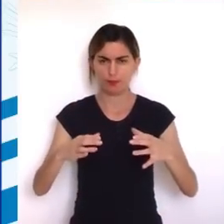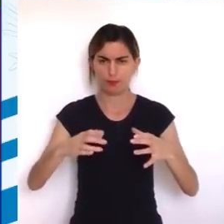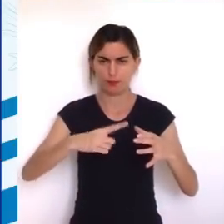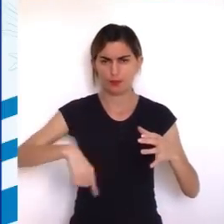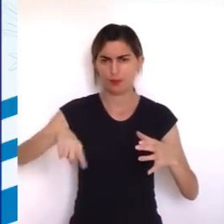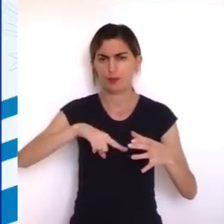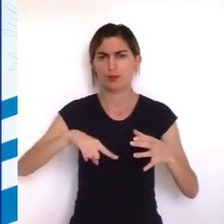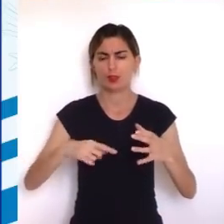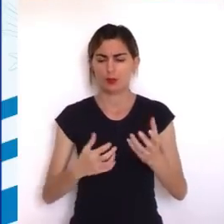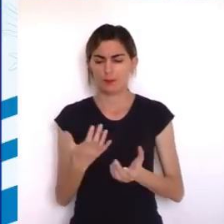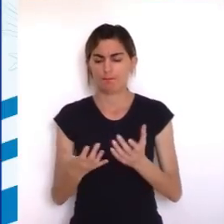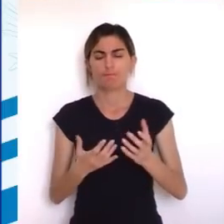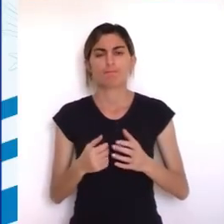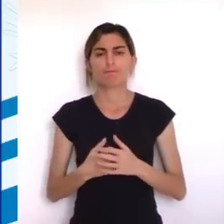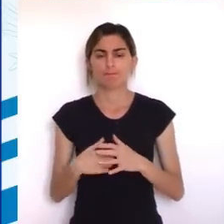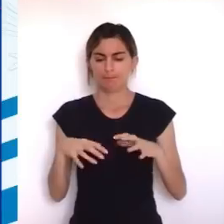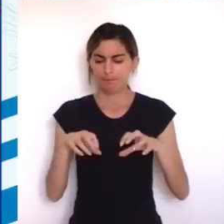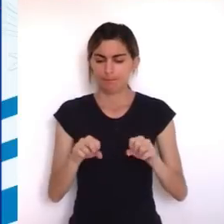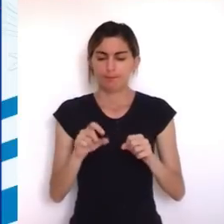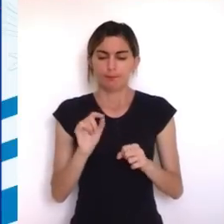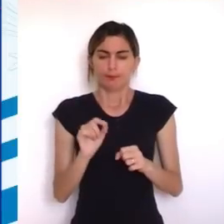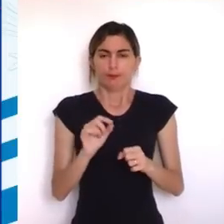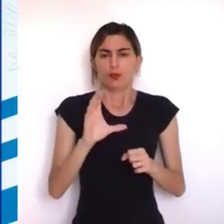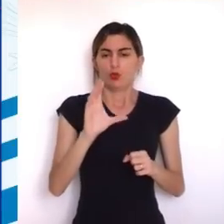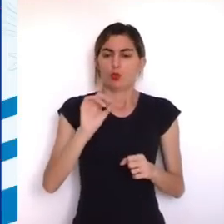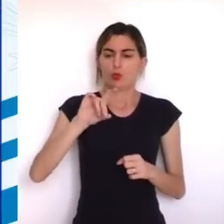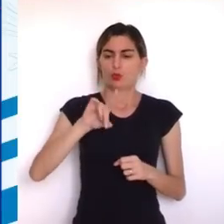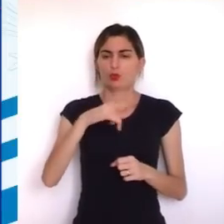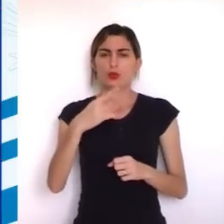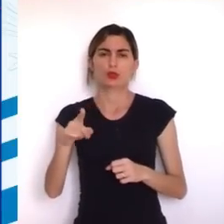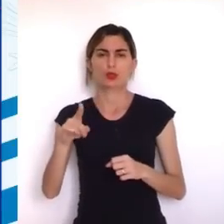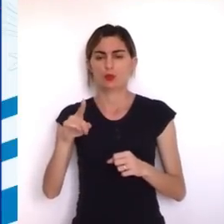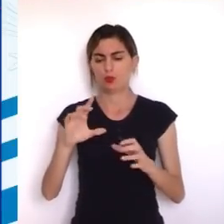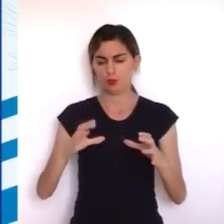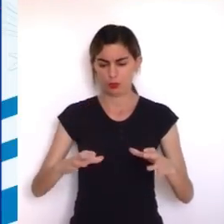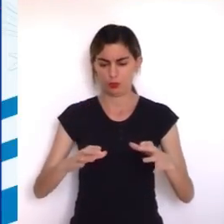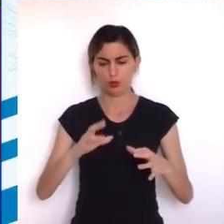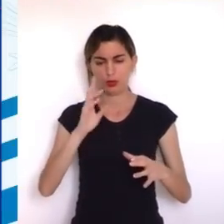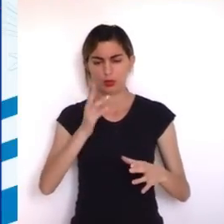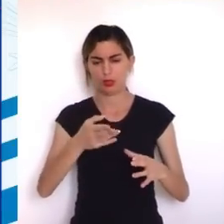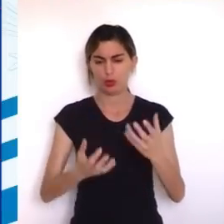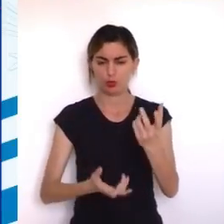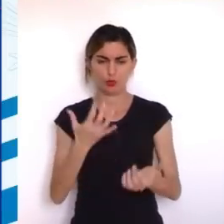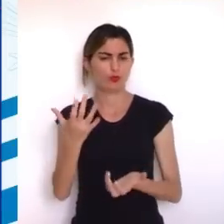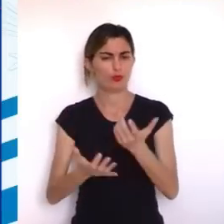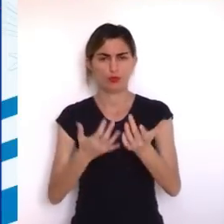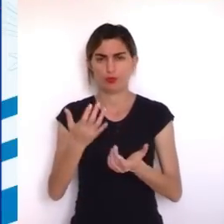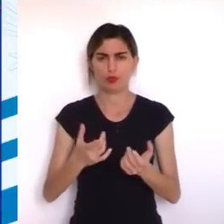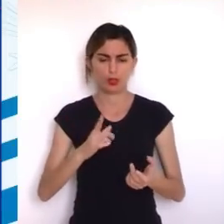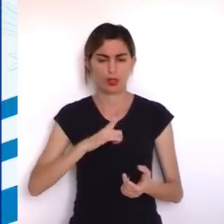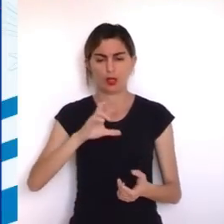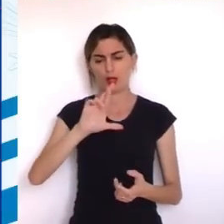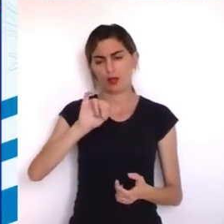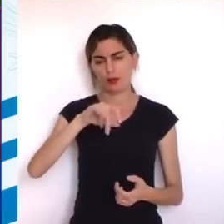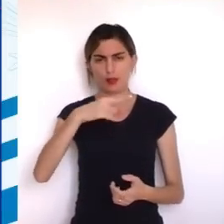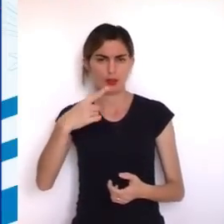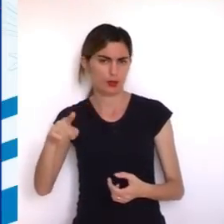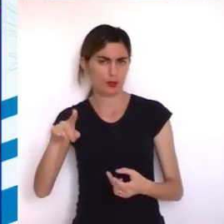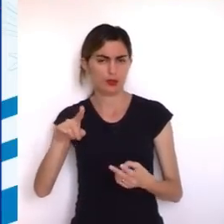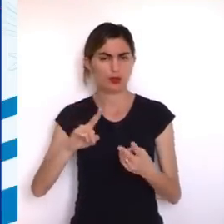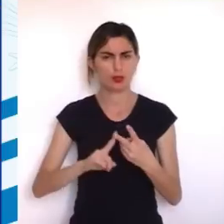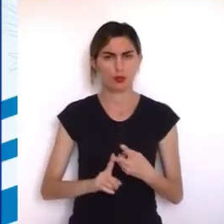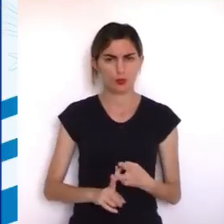uma panela em contato, então tem o quê? A condução. Ela está em contato diretamente com o fogo.